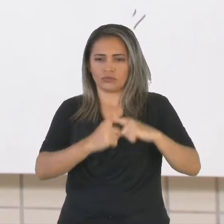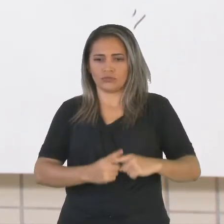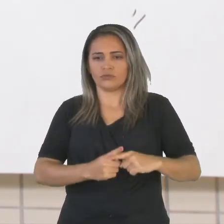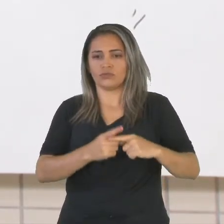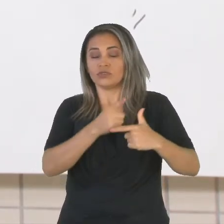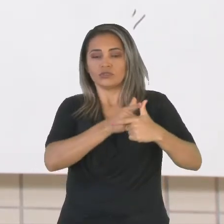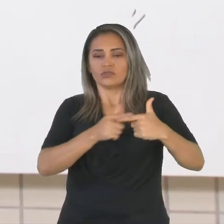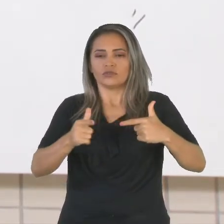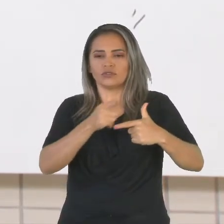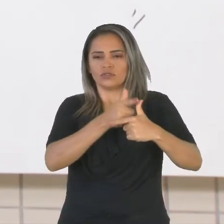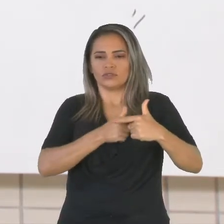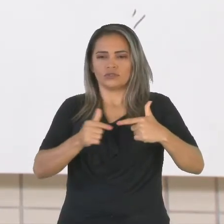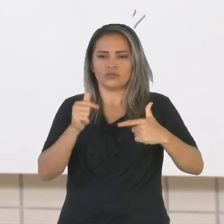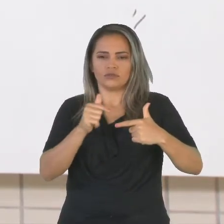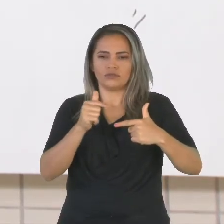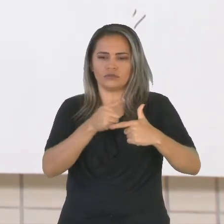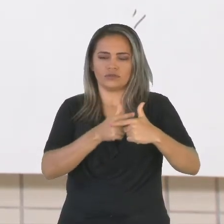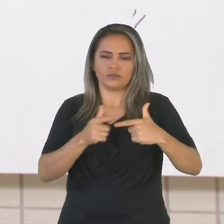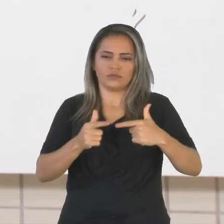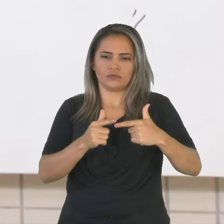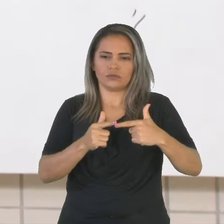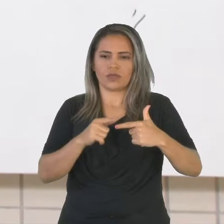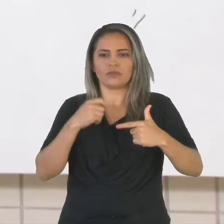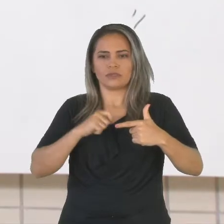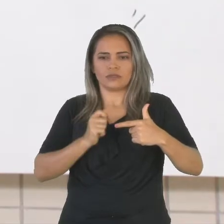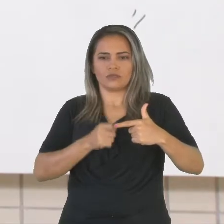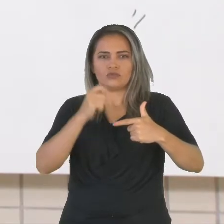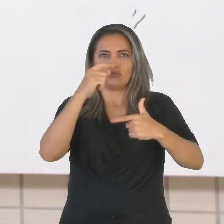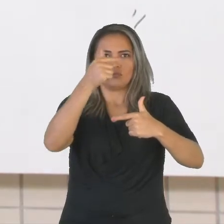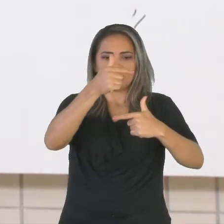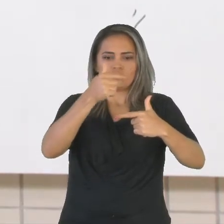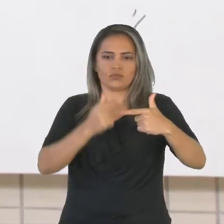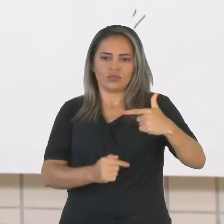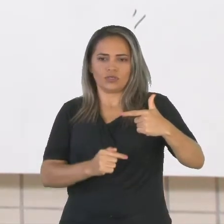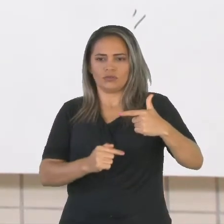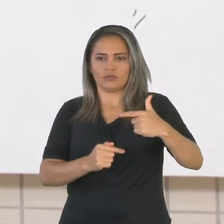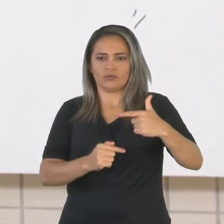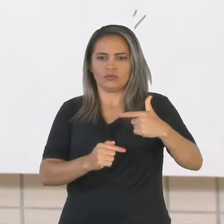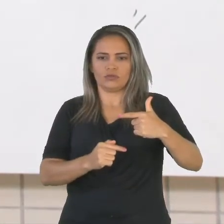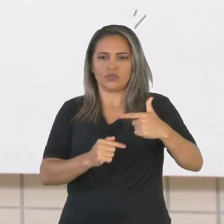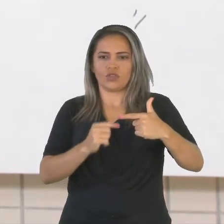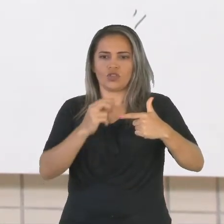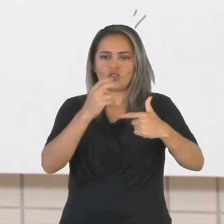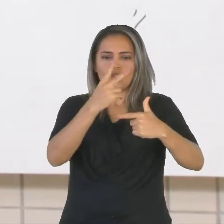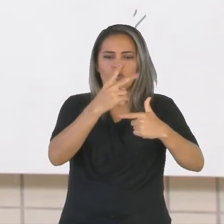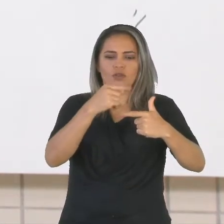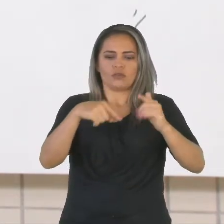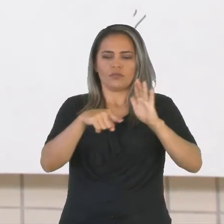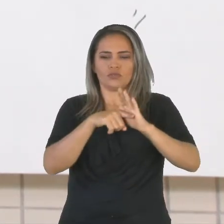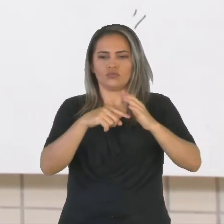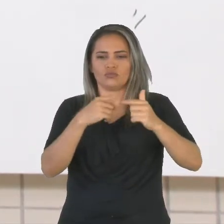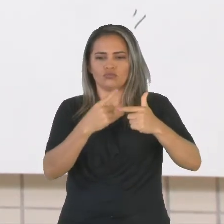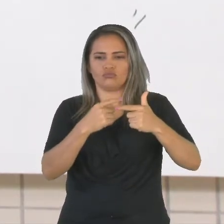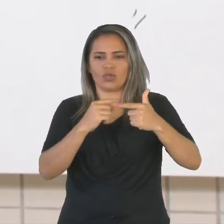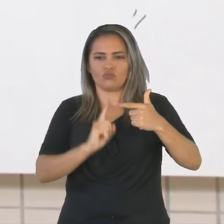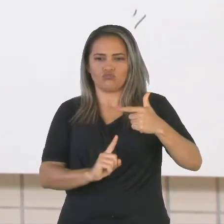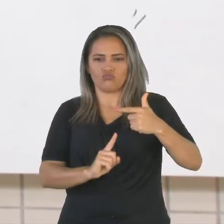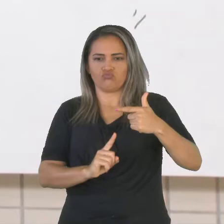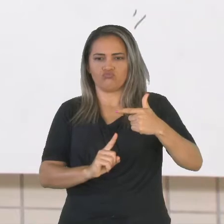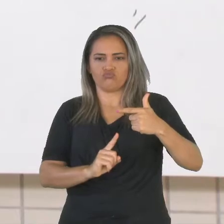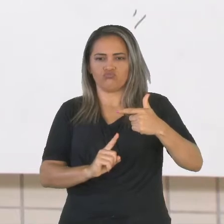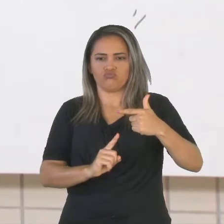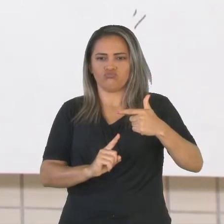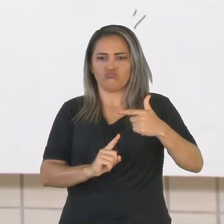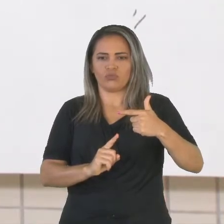idênticas, você só subtrai expoente. O de cima menos o de baixo. 2 menos 1, 1. Ok? Mais divide por mais